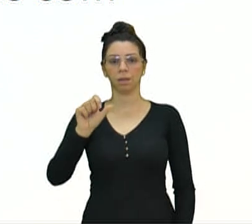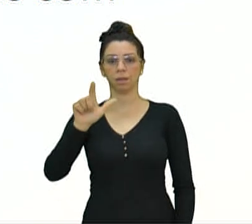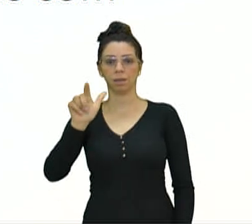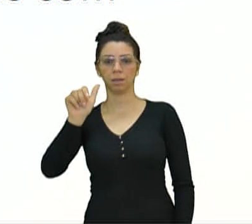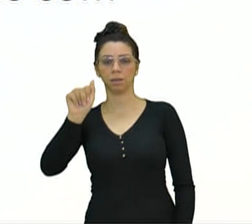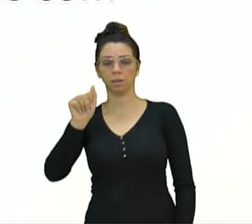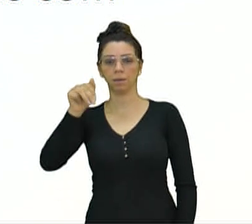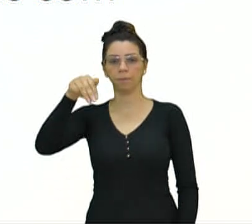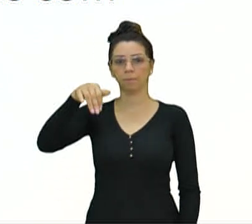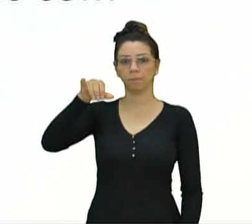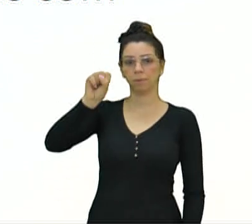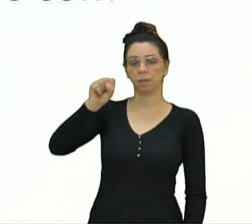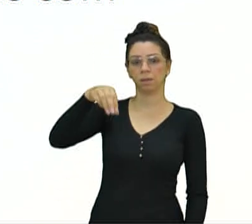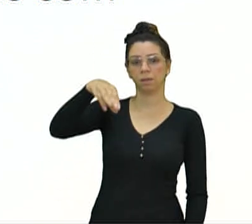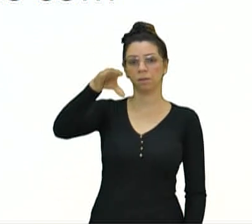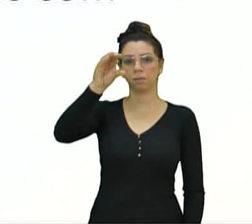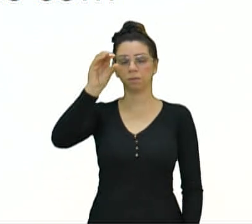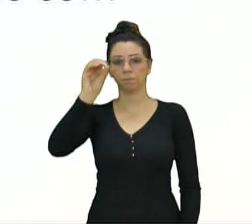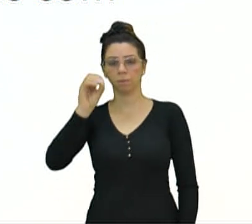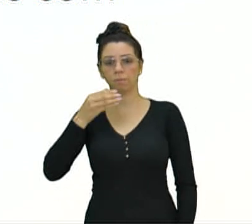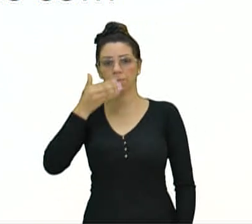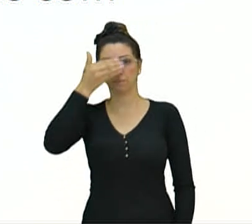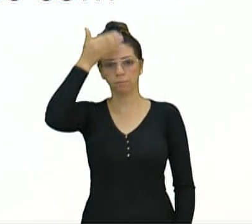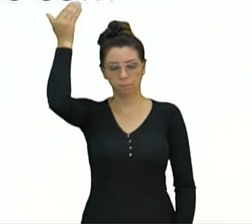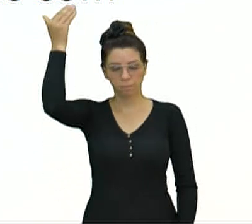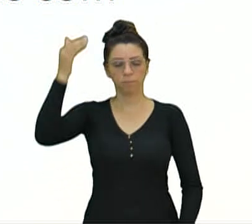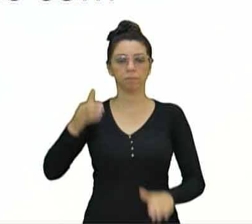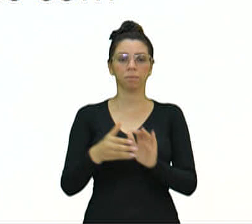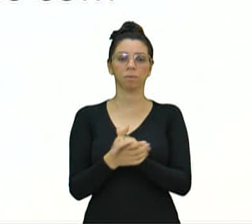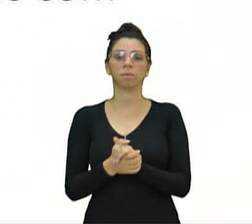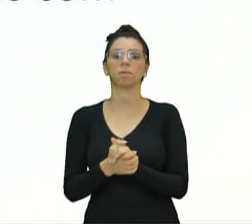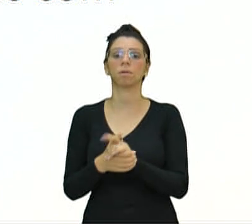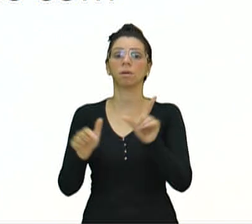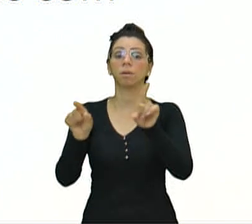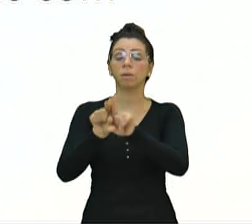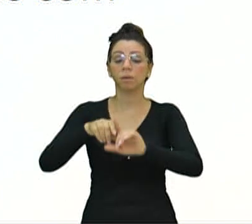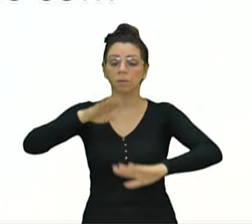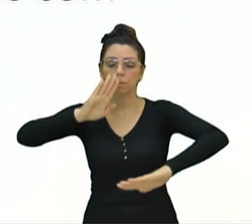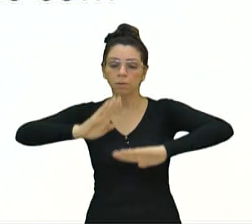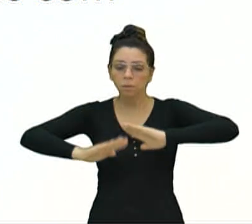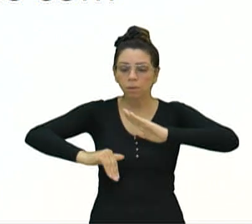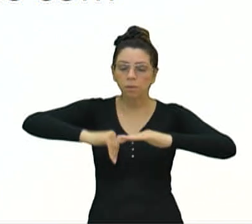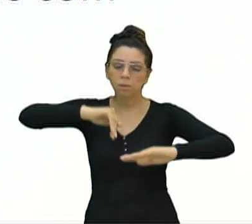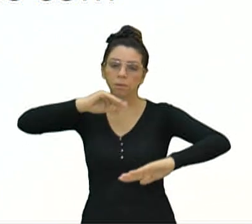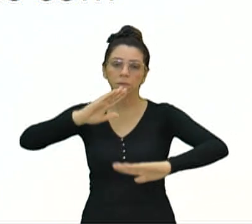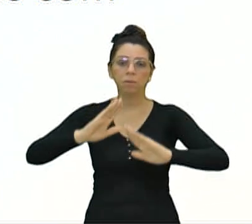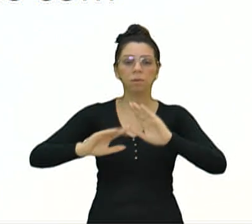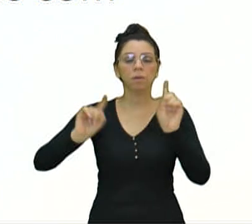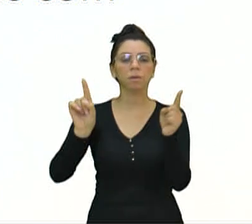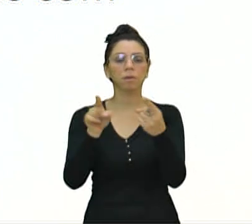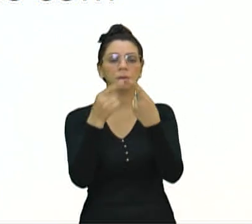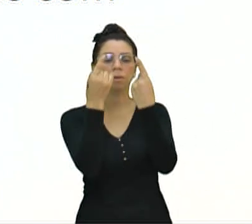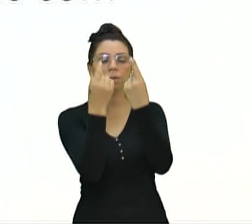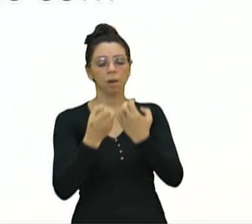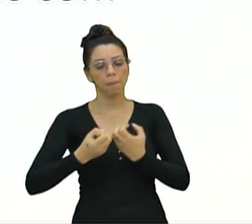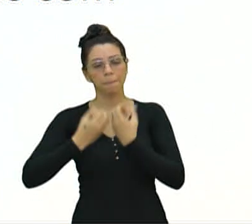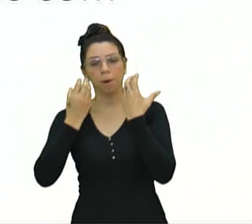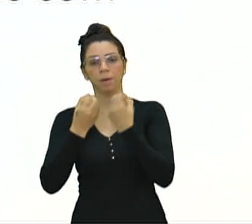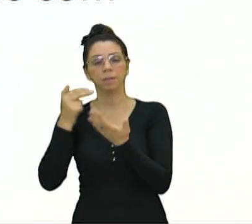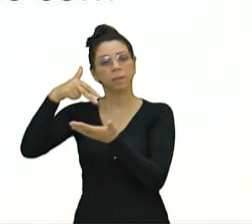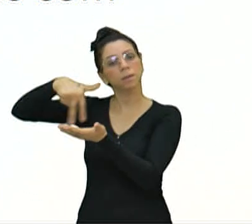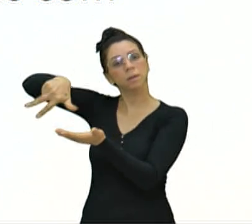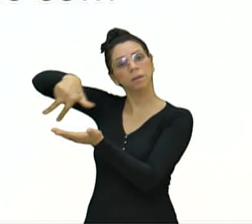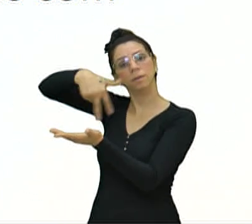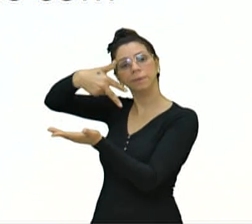como Sema ou Sama, praticado pelos sufistas, as batidas somam-se ao canto, à poesia e à dança